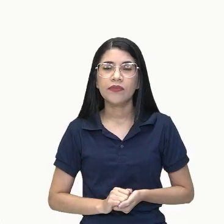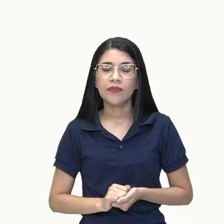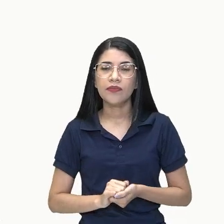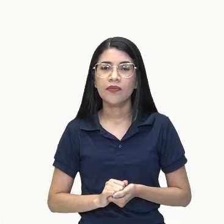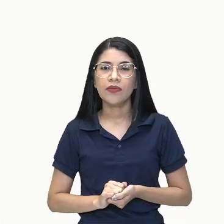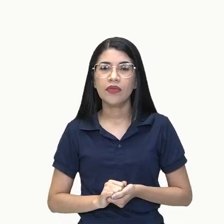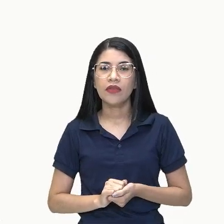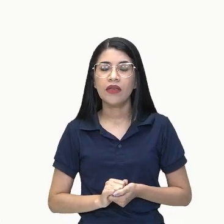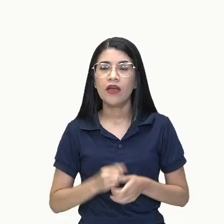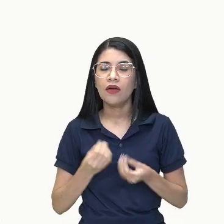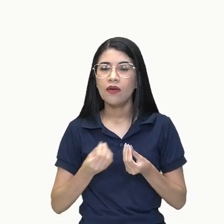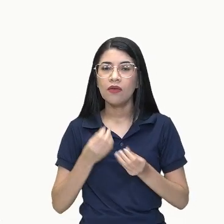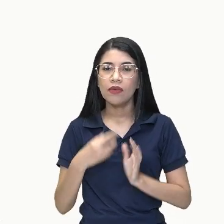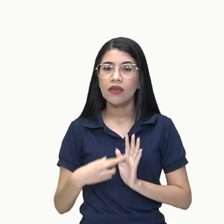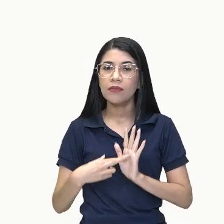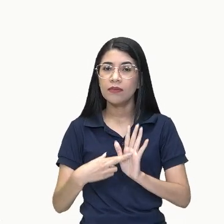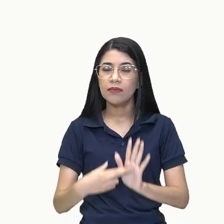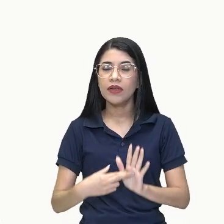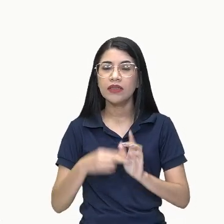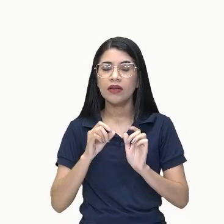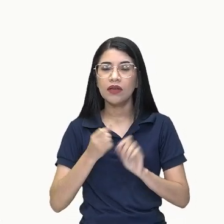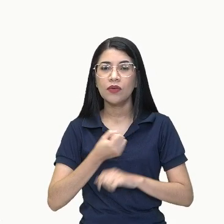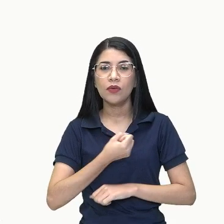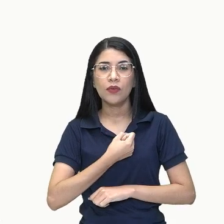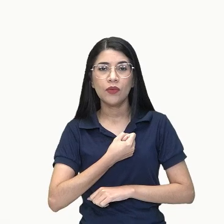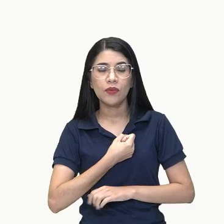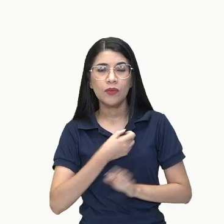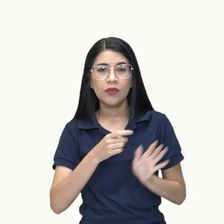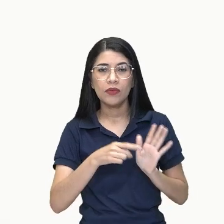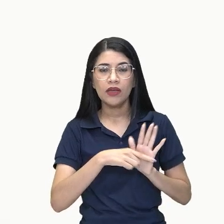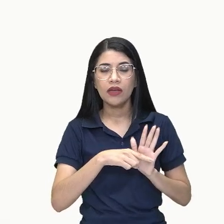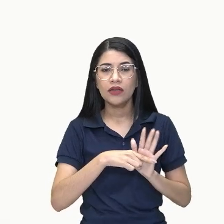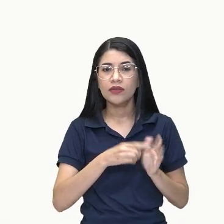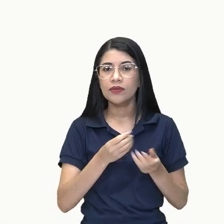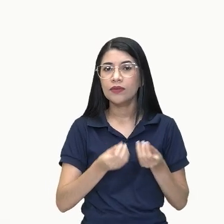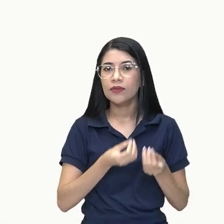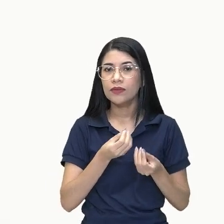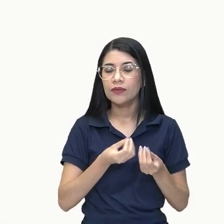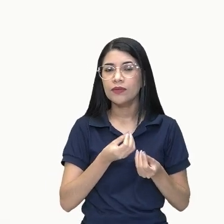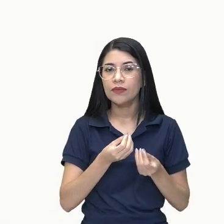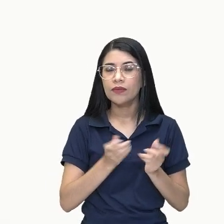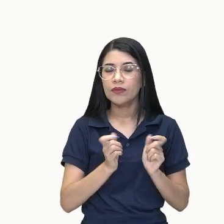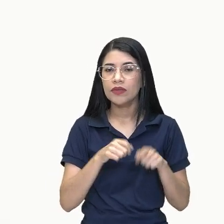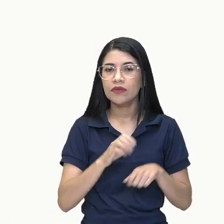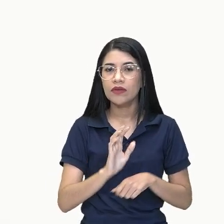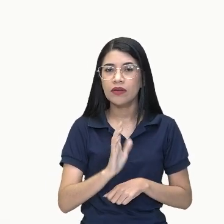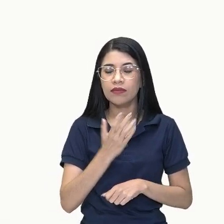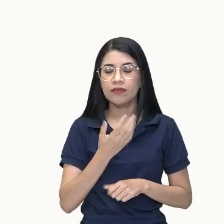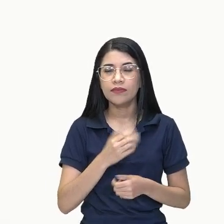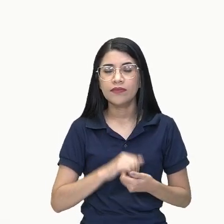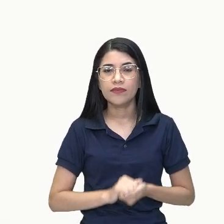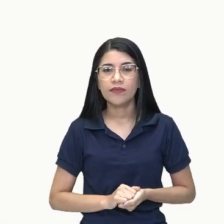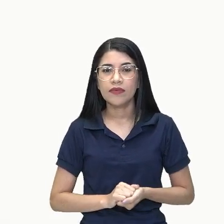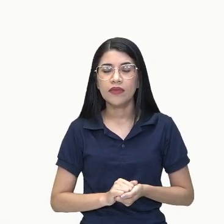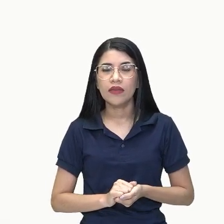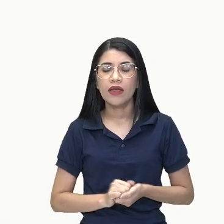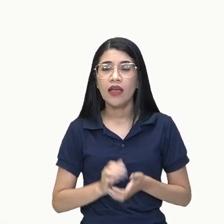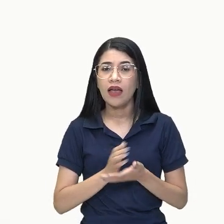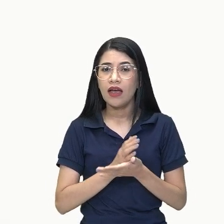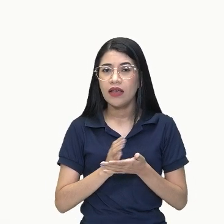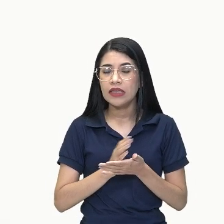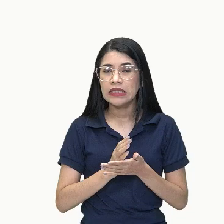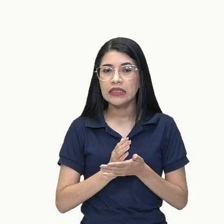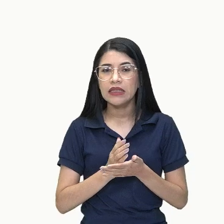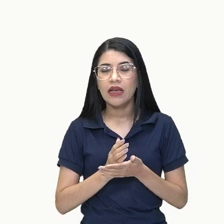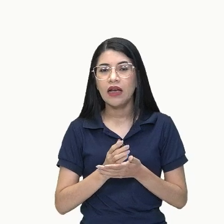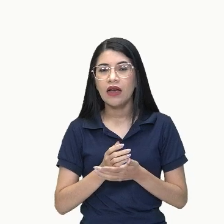da representação aí dos números negativos. O que acontece? Geralmente, os outros alunos, porque vocês não